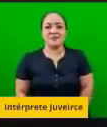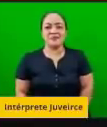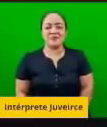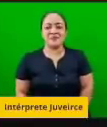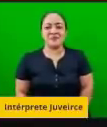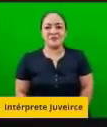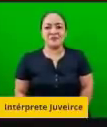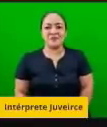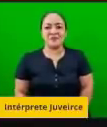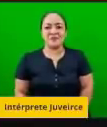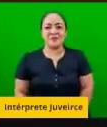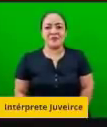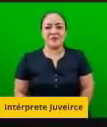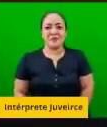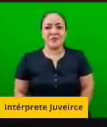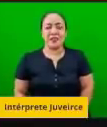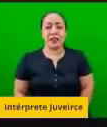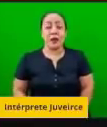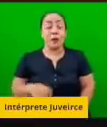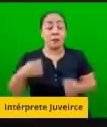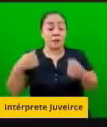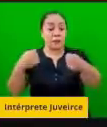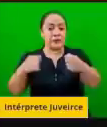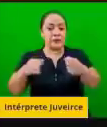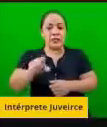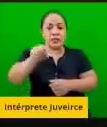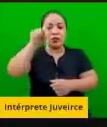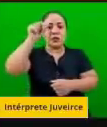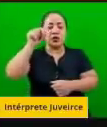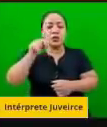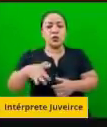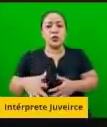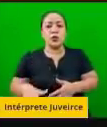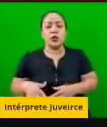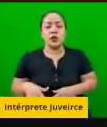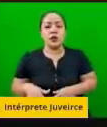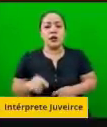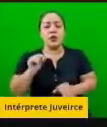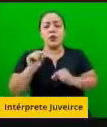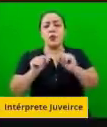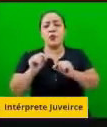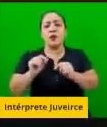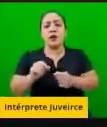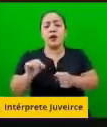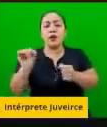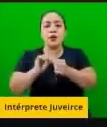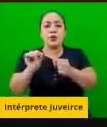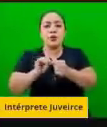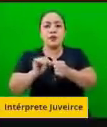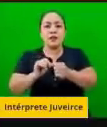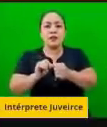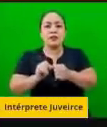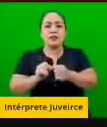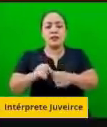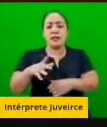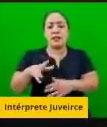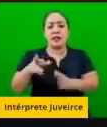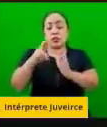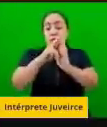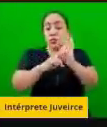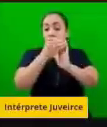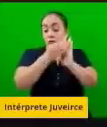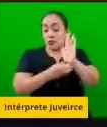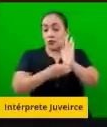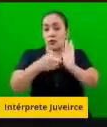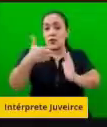uma habilidade do referencial curricular da REM de 2020 e nós também precisamos colocar